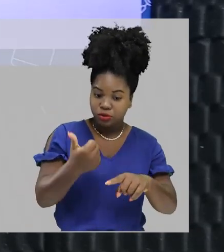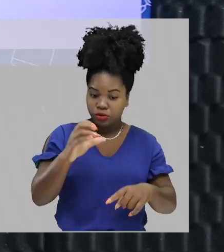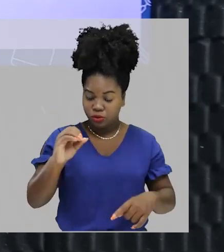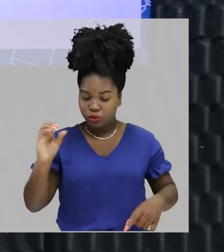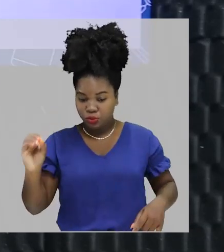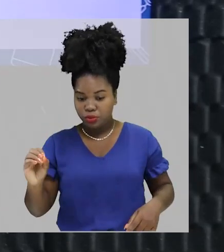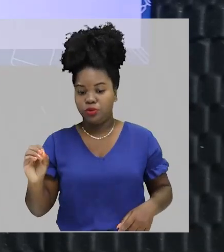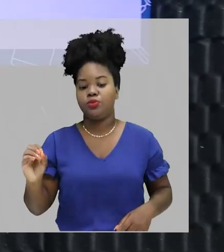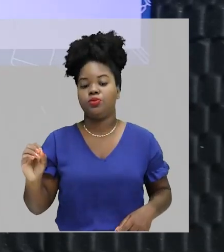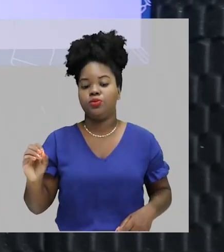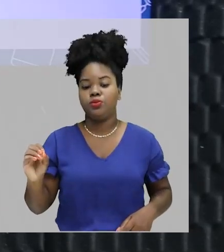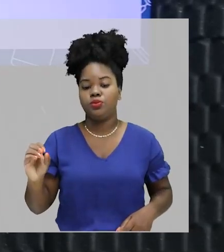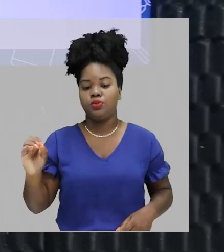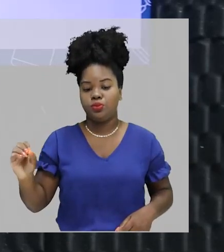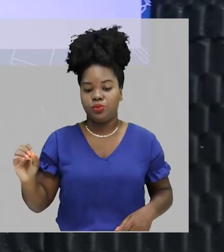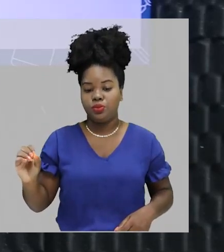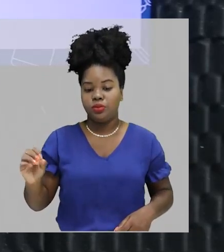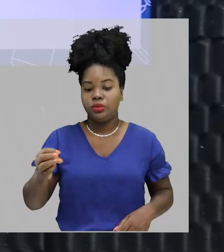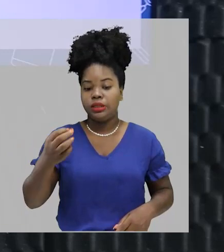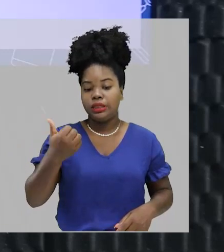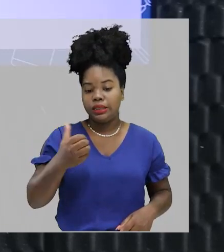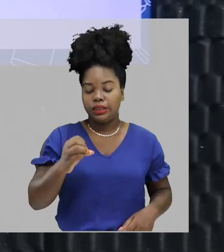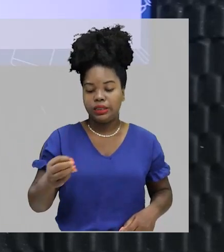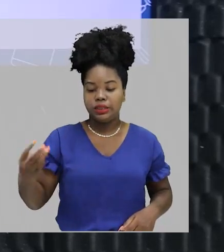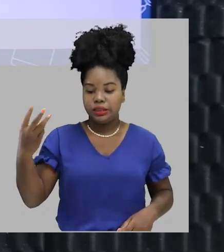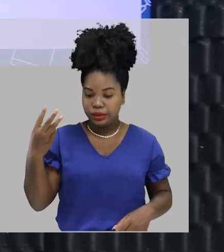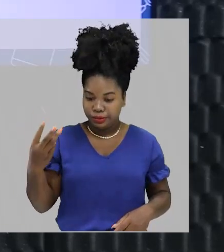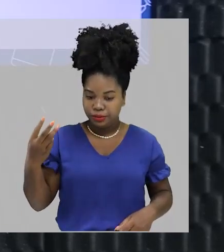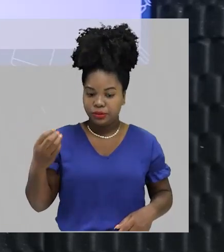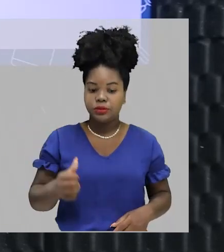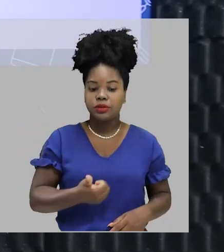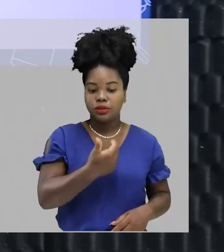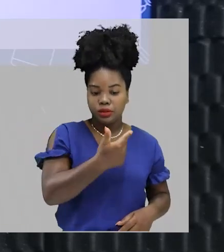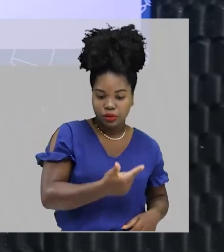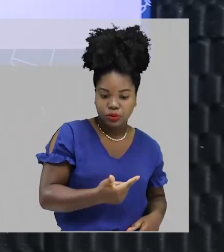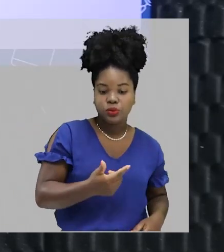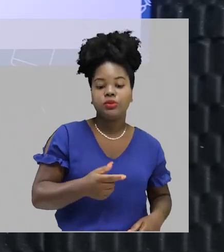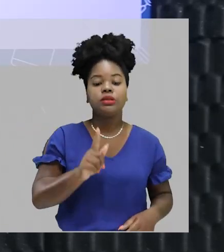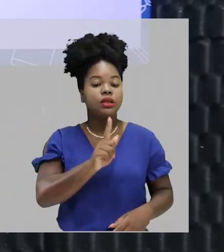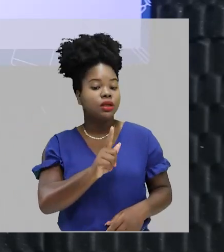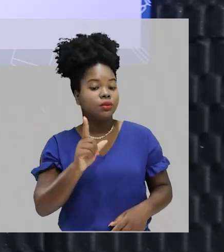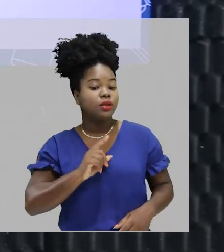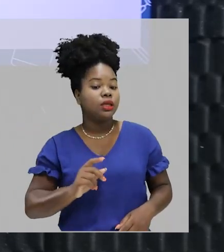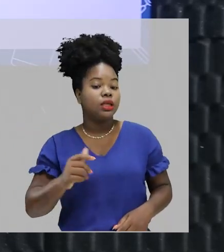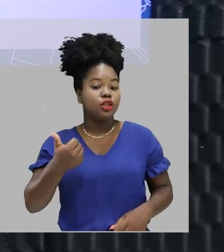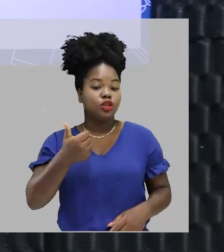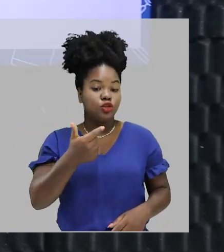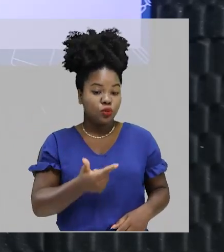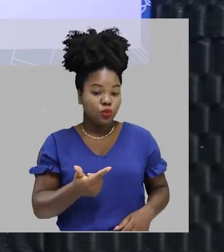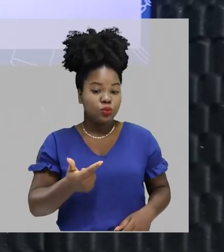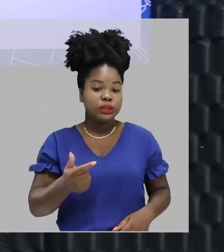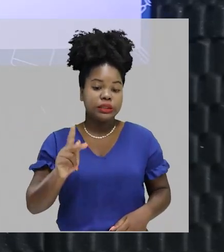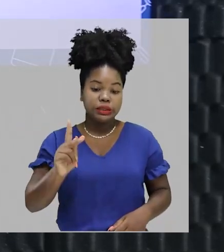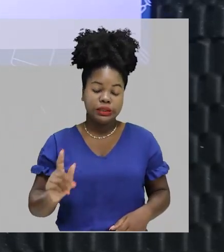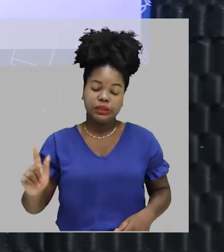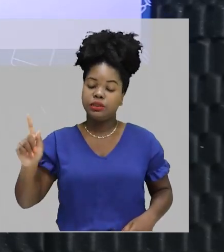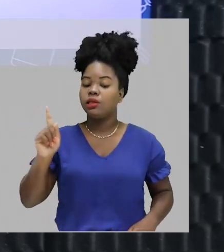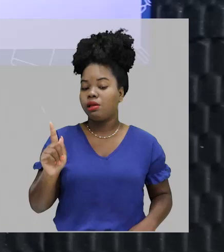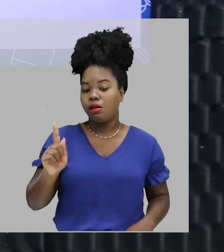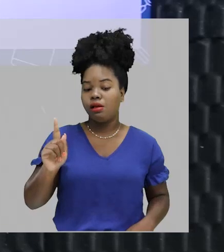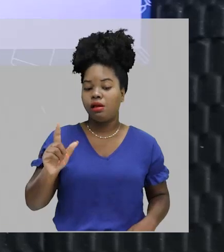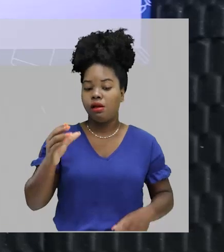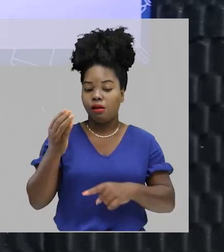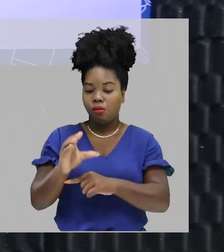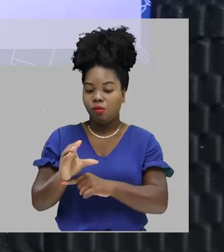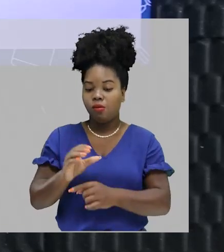1000, 10 à terceira. Então, em vez de ter 12 gramas, eu vou ter 12 quilos de